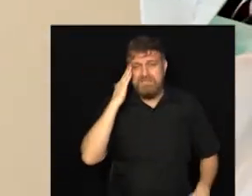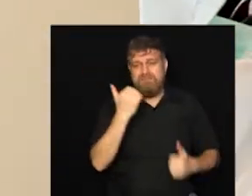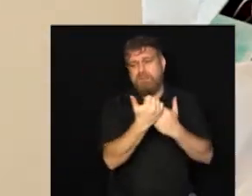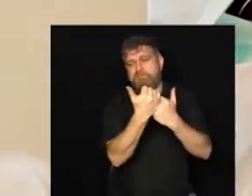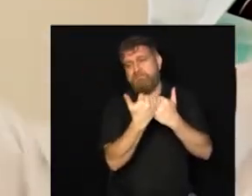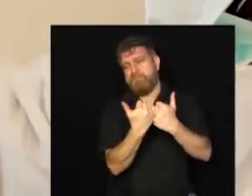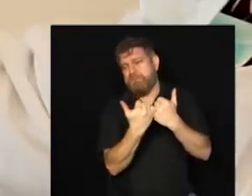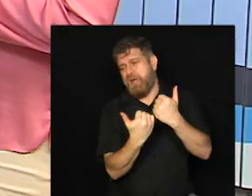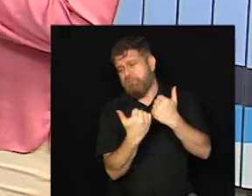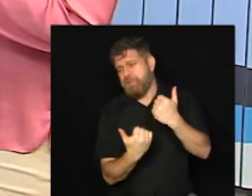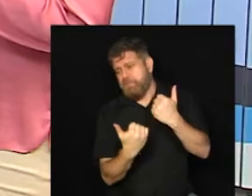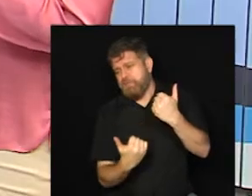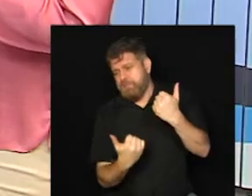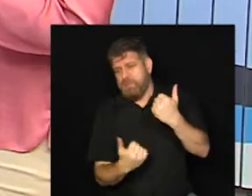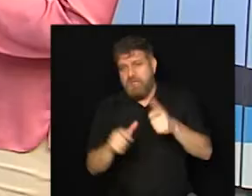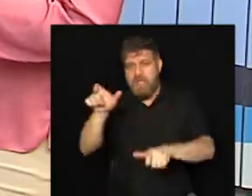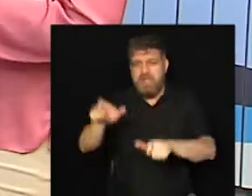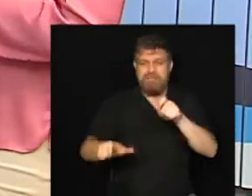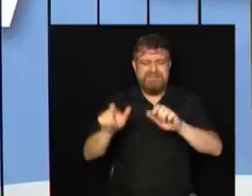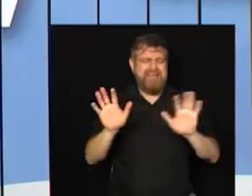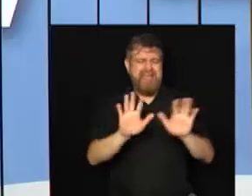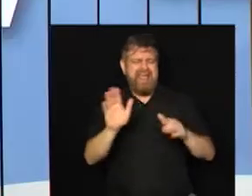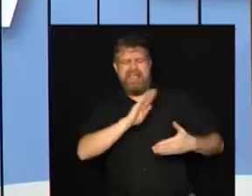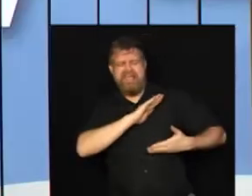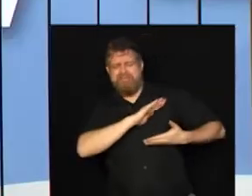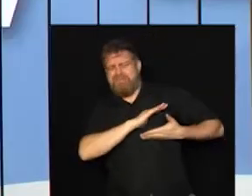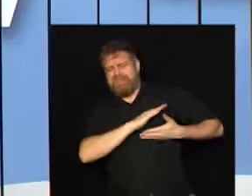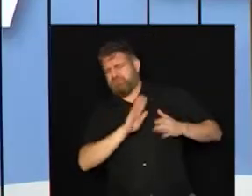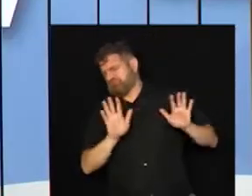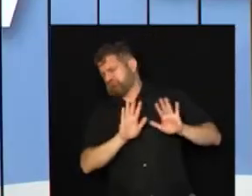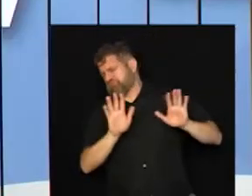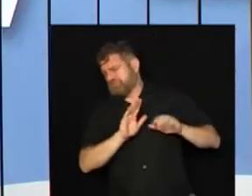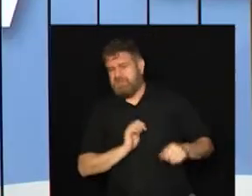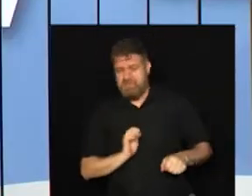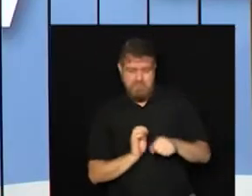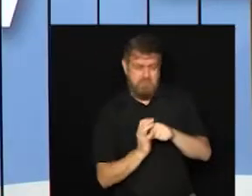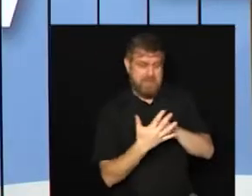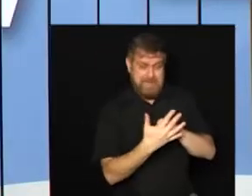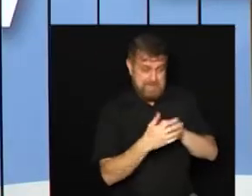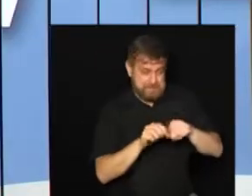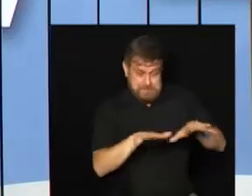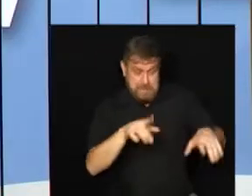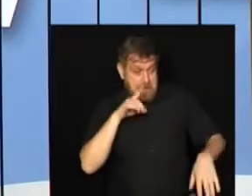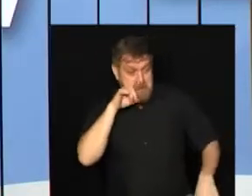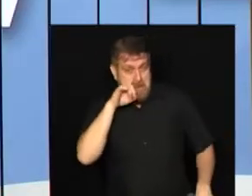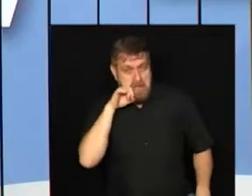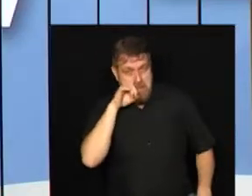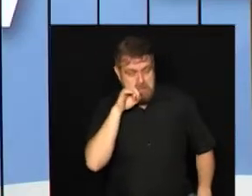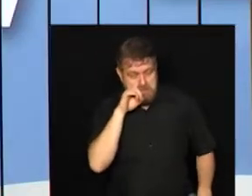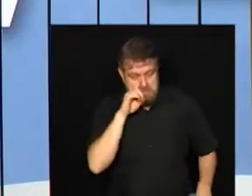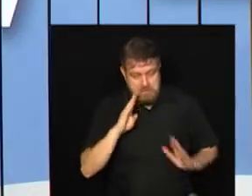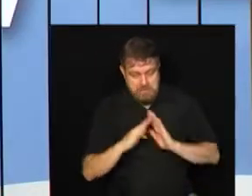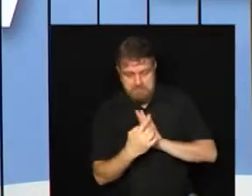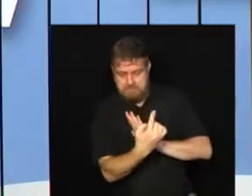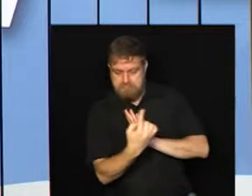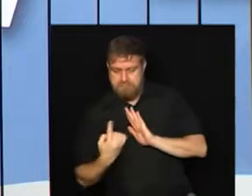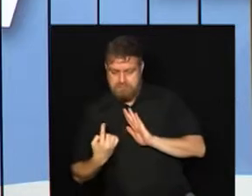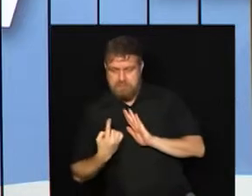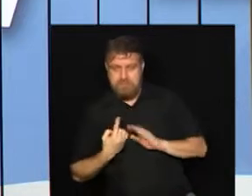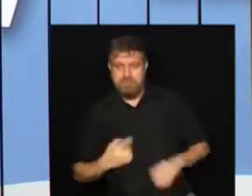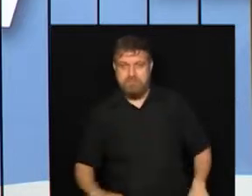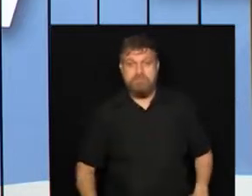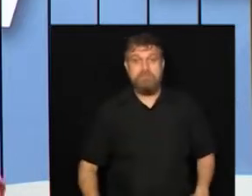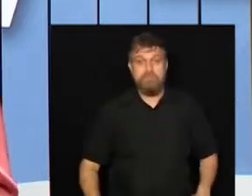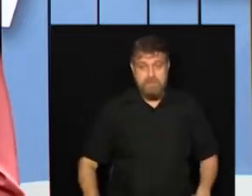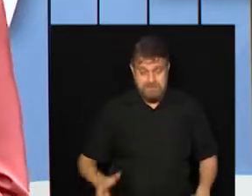mais. Muitas pessoas deixaram, né, de ir ao médico, até por receio, até algumas questões foram suspensas por conta